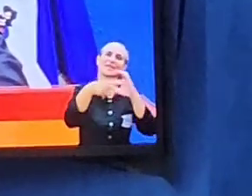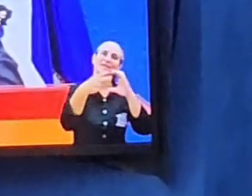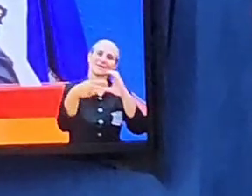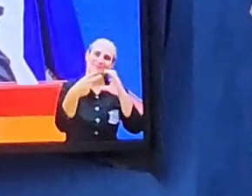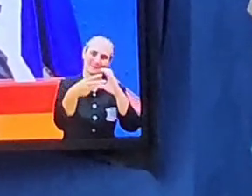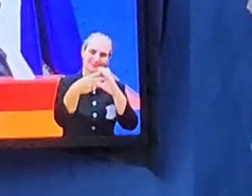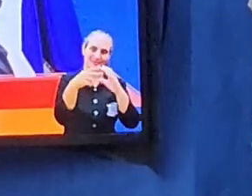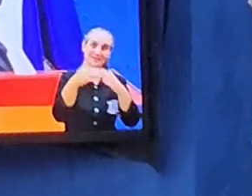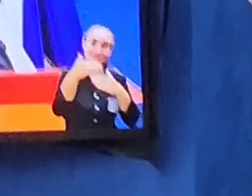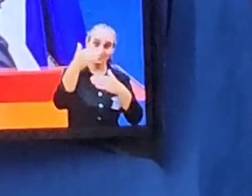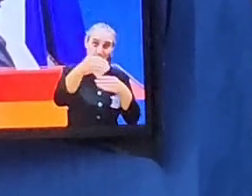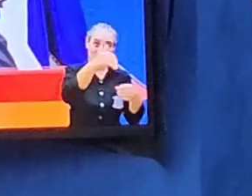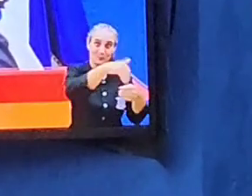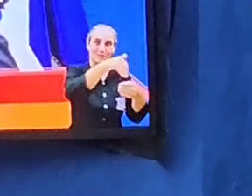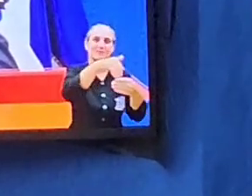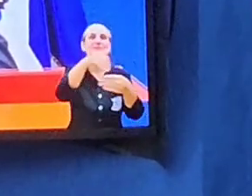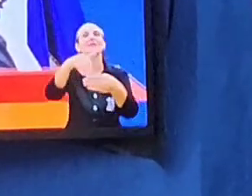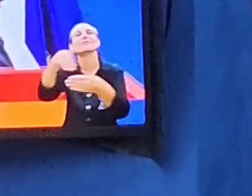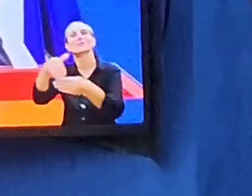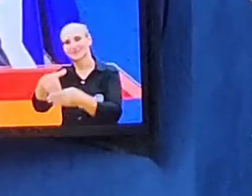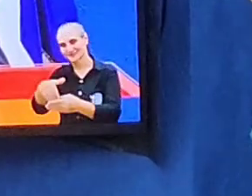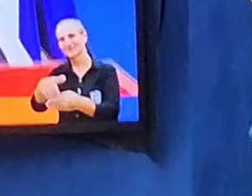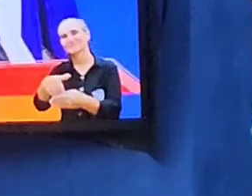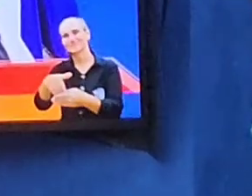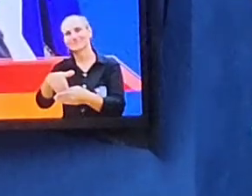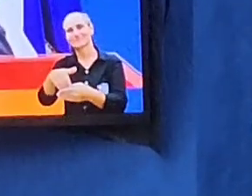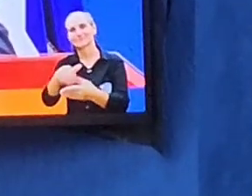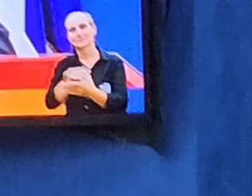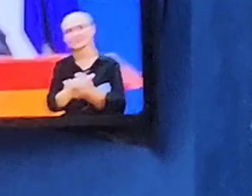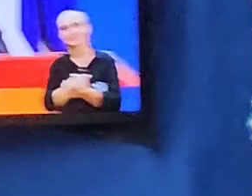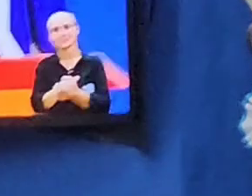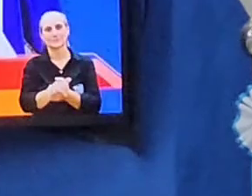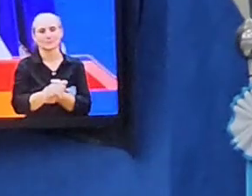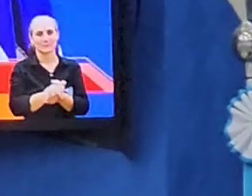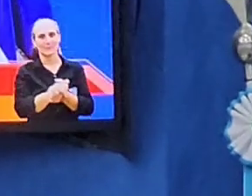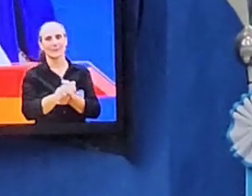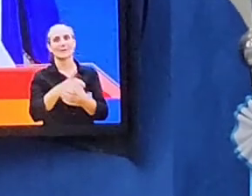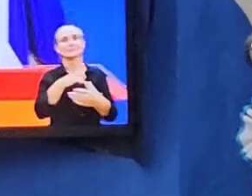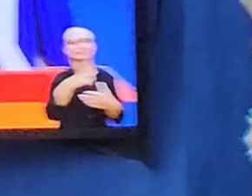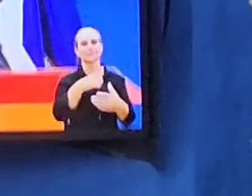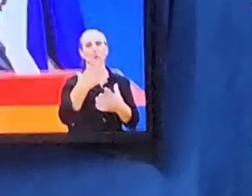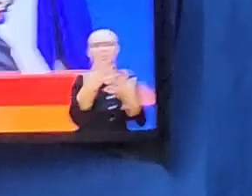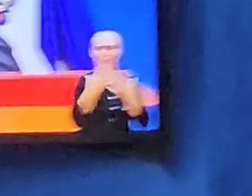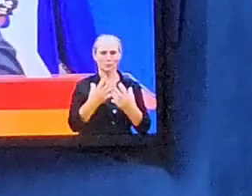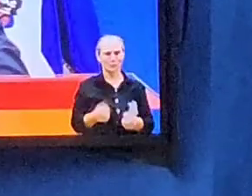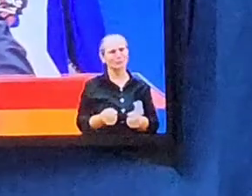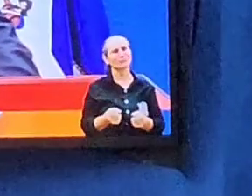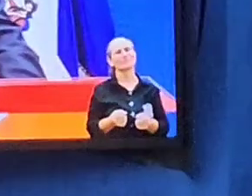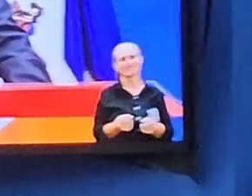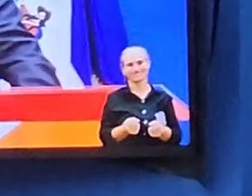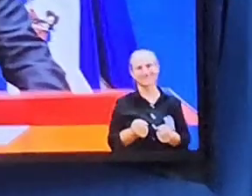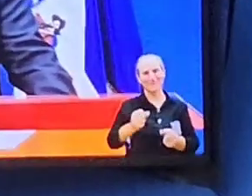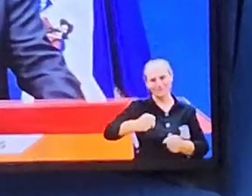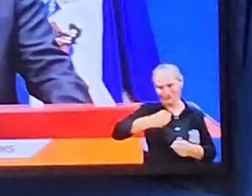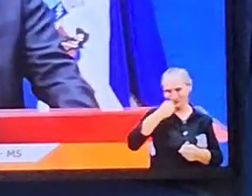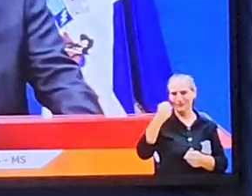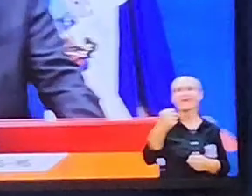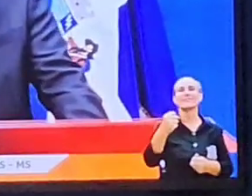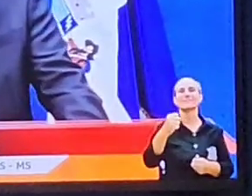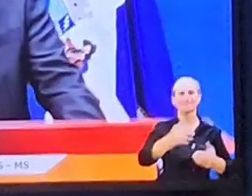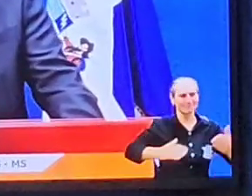após esse processo eleitoral, a gente tendo conseguido a nossa vitória. Então, realmente, a